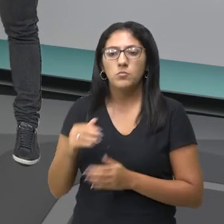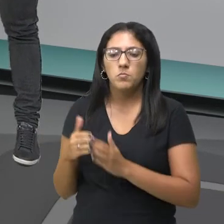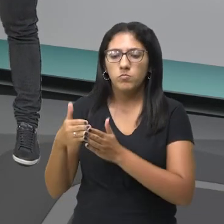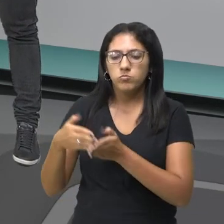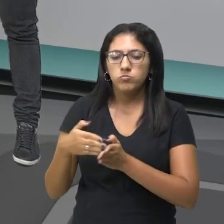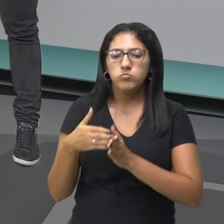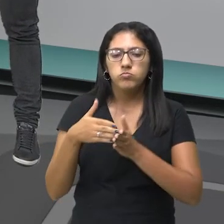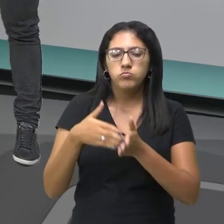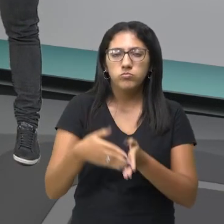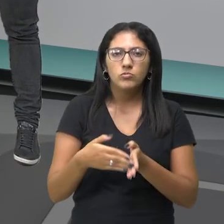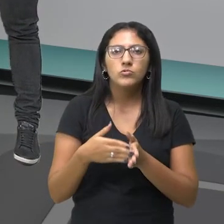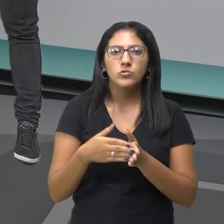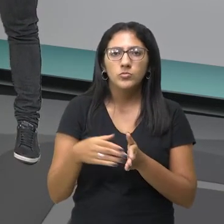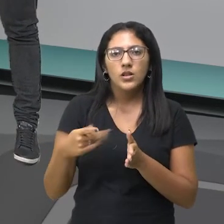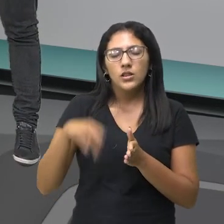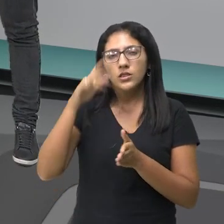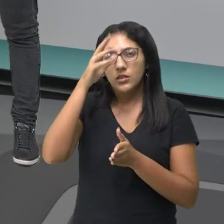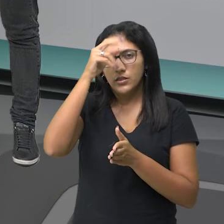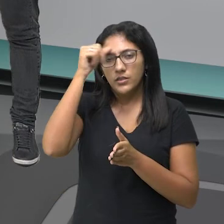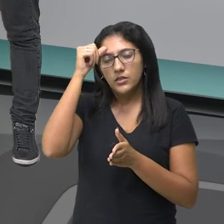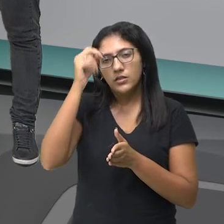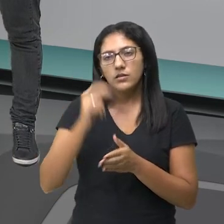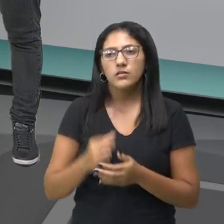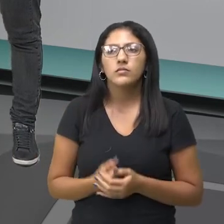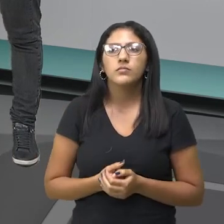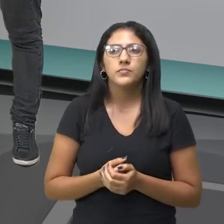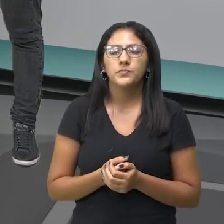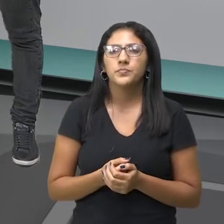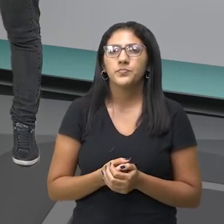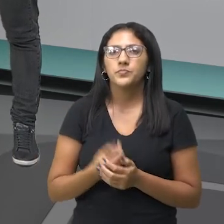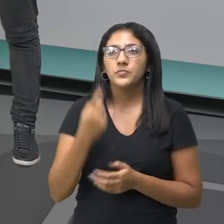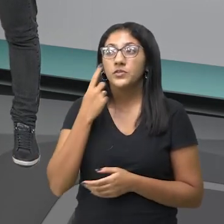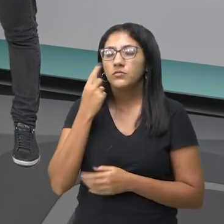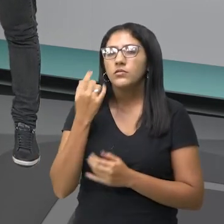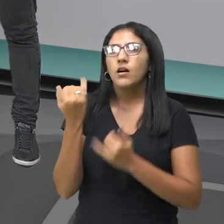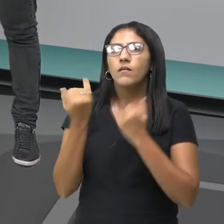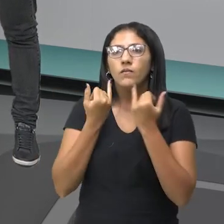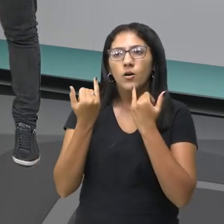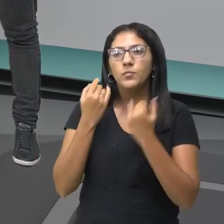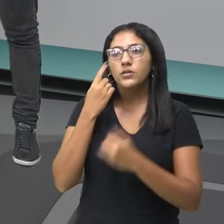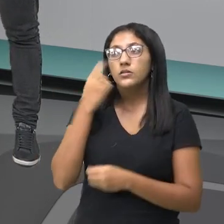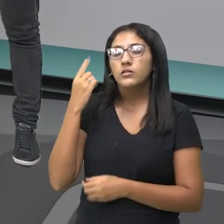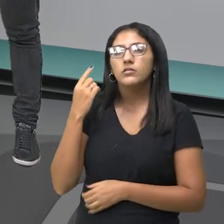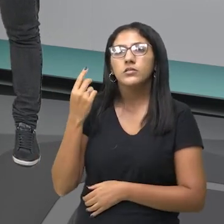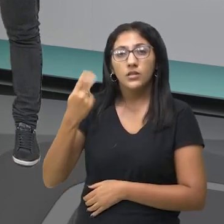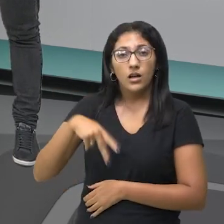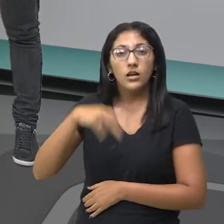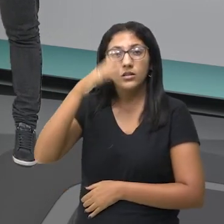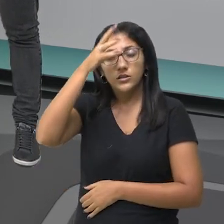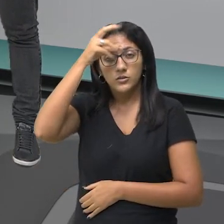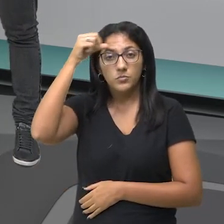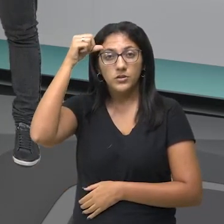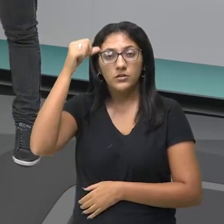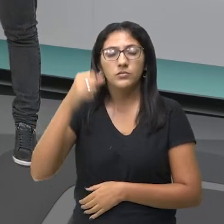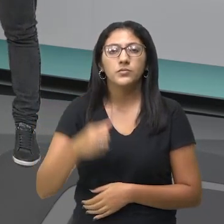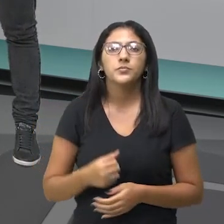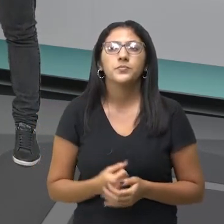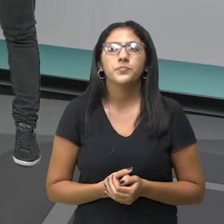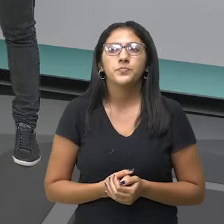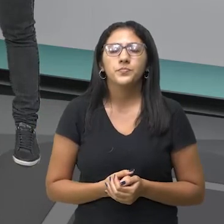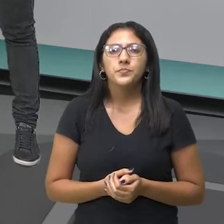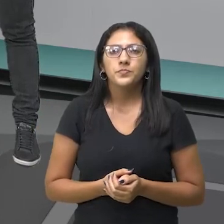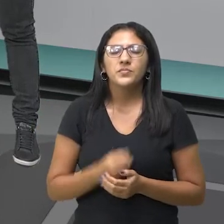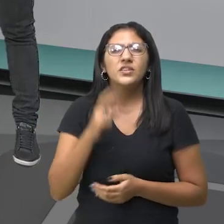brasileiro localizado no município de Manaus. Observem que essas informações aqui, essa foto de um porto de Manaus, ok? Lembro